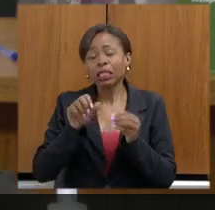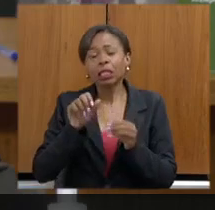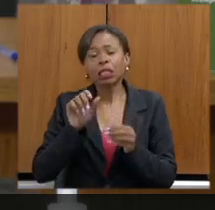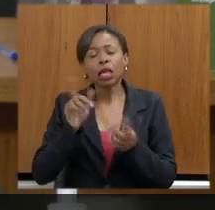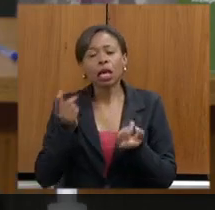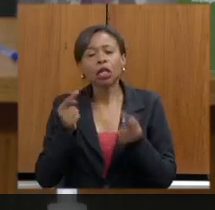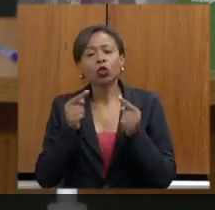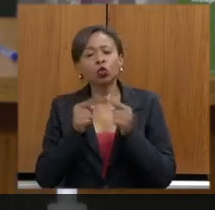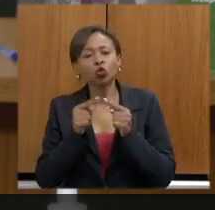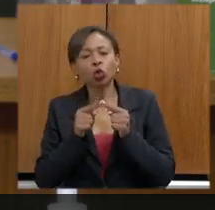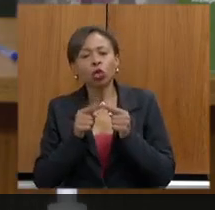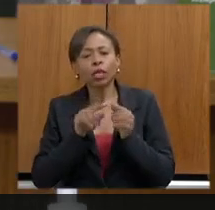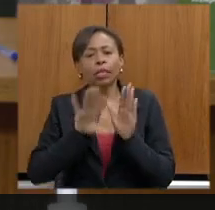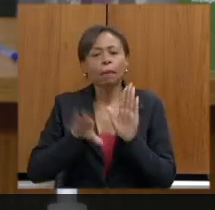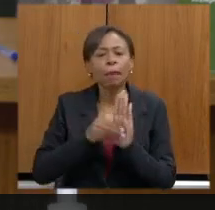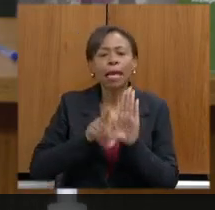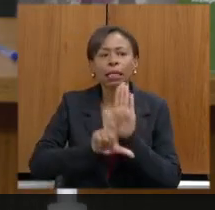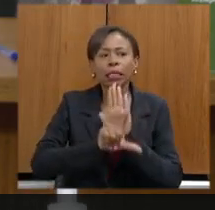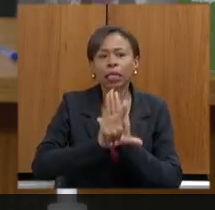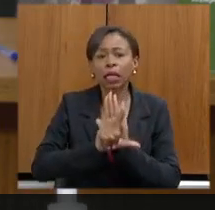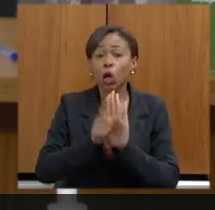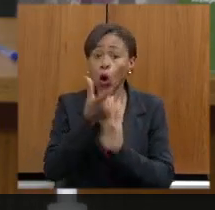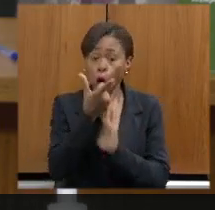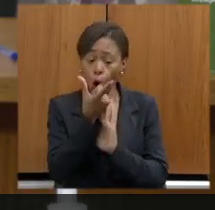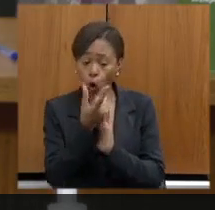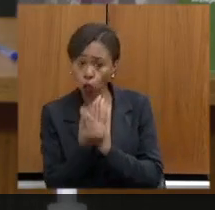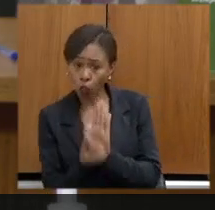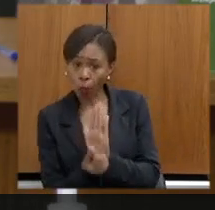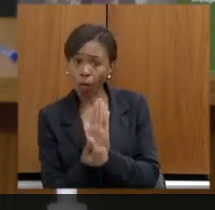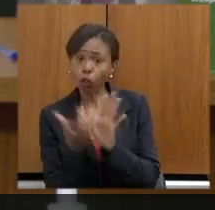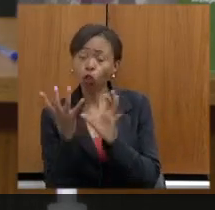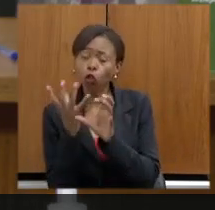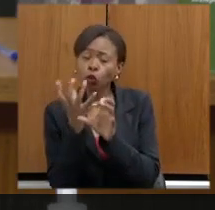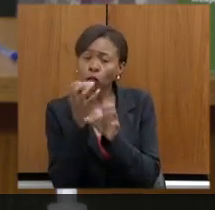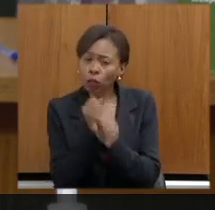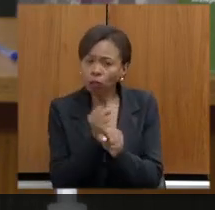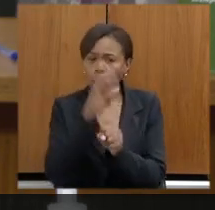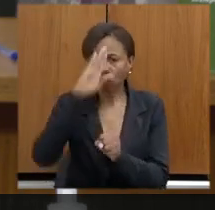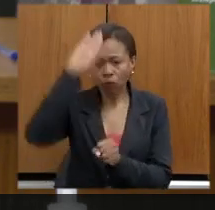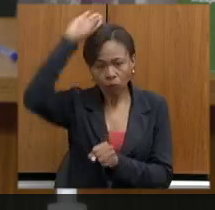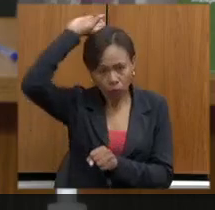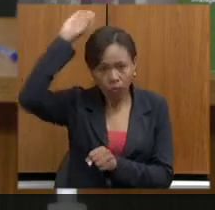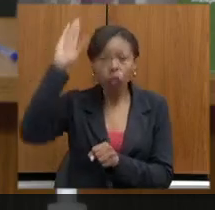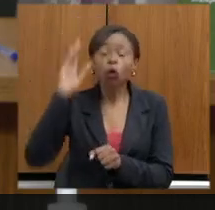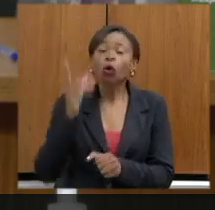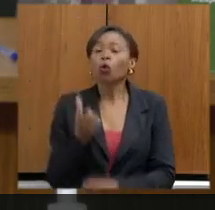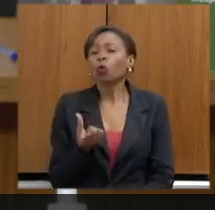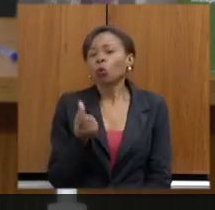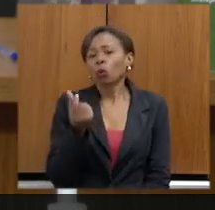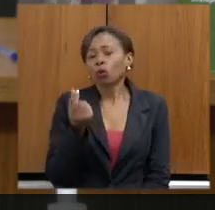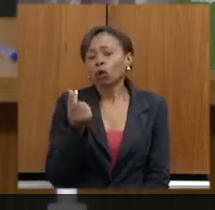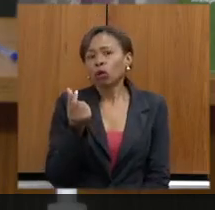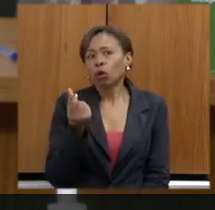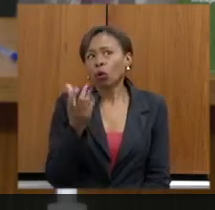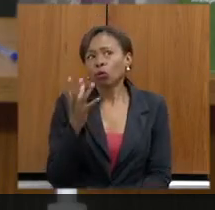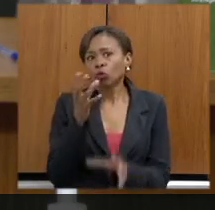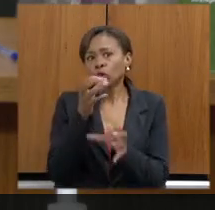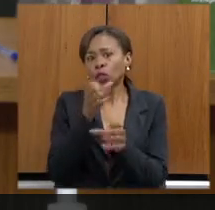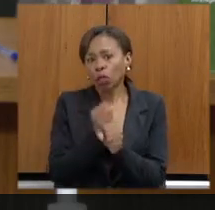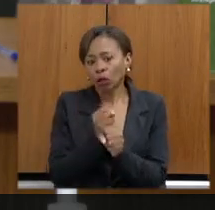e outras o orçamento total do Corpo de Bombeiros ficou no valor de